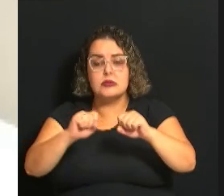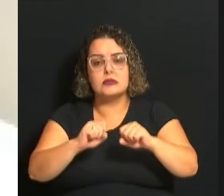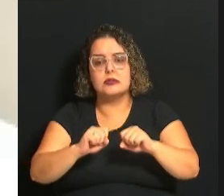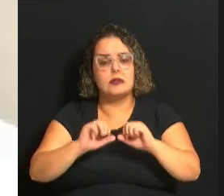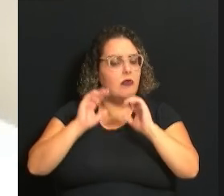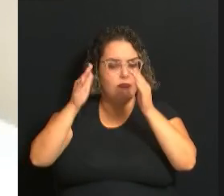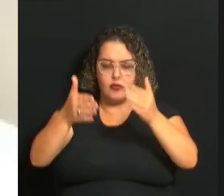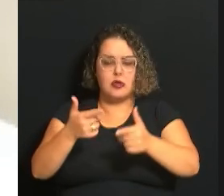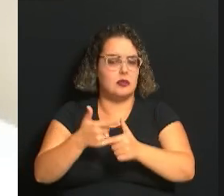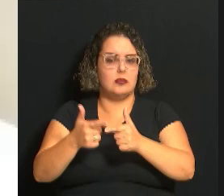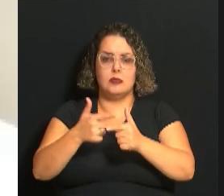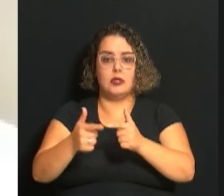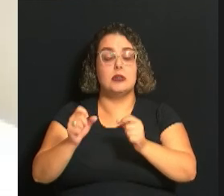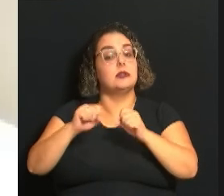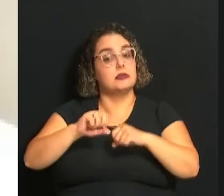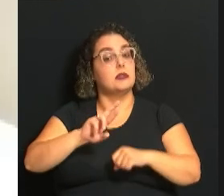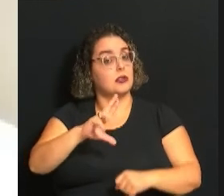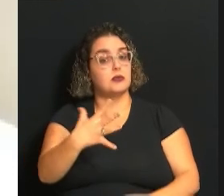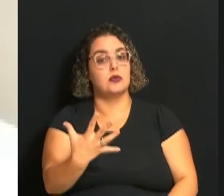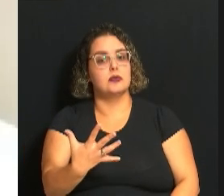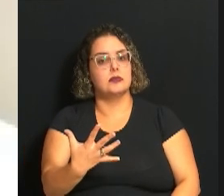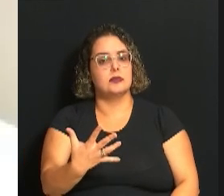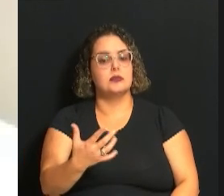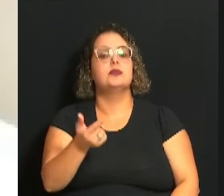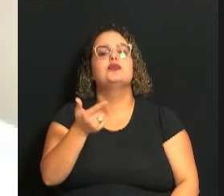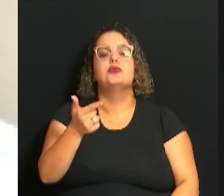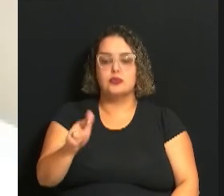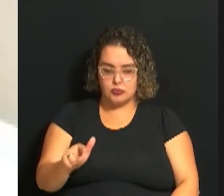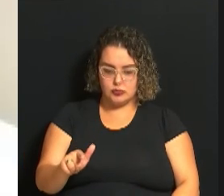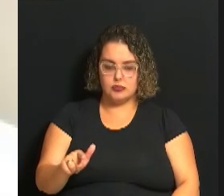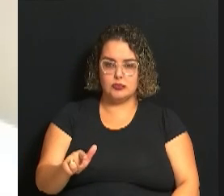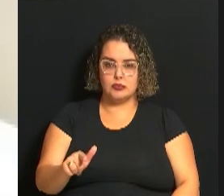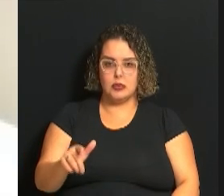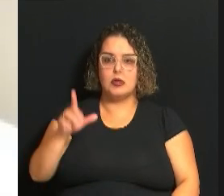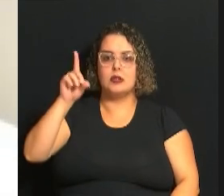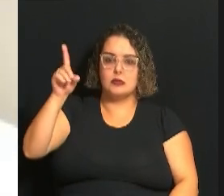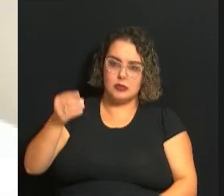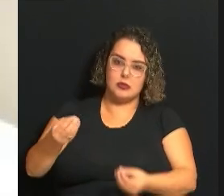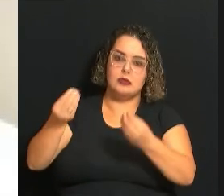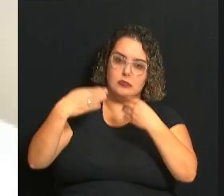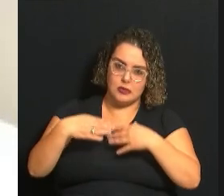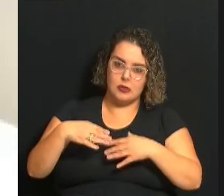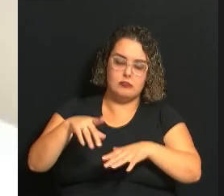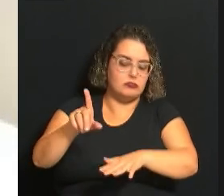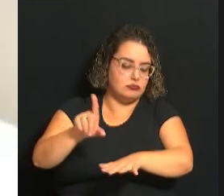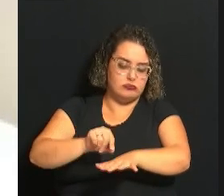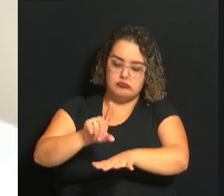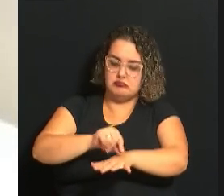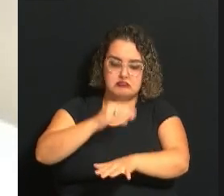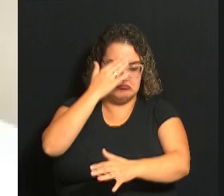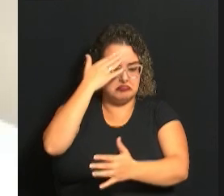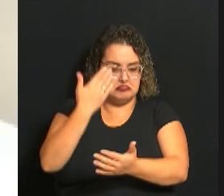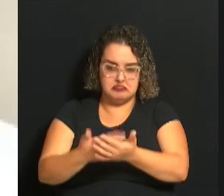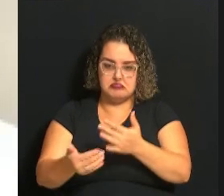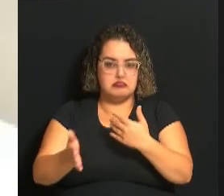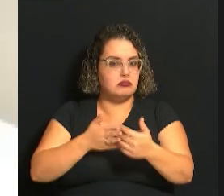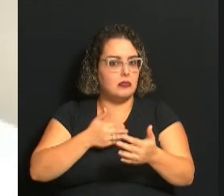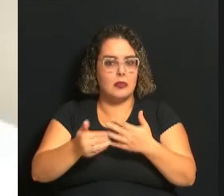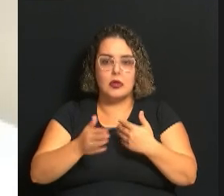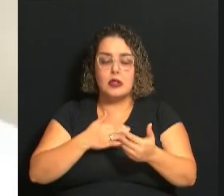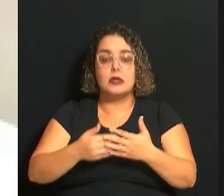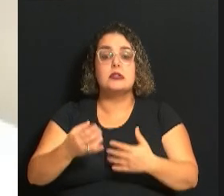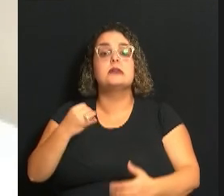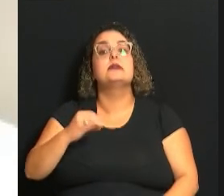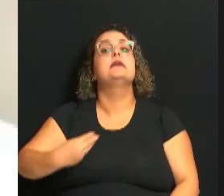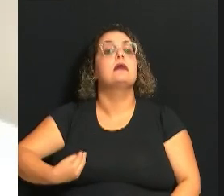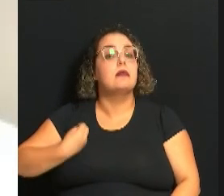problema, e sim na solução. E, de novo, se Deus deu alternativa, seja o que você acredita, né? Se você ainda está aqui, é